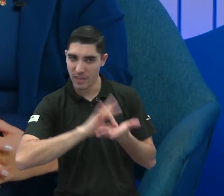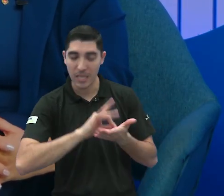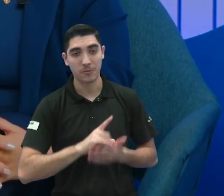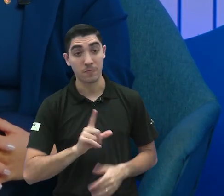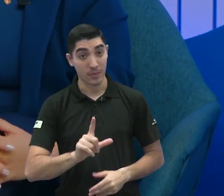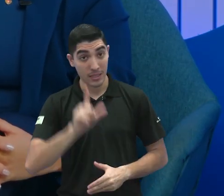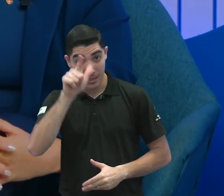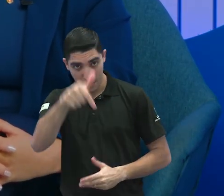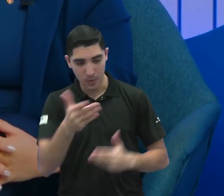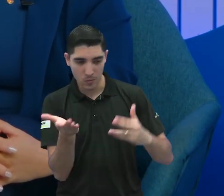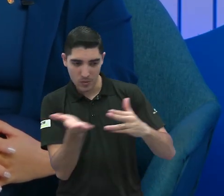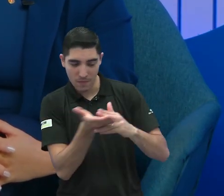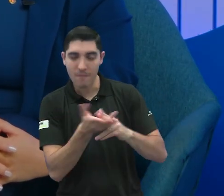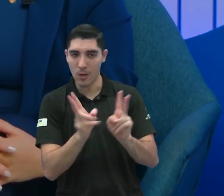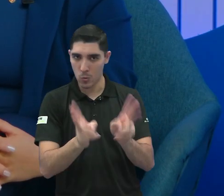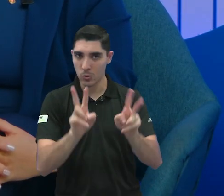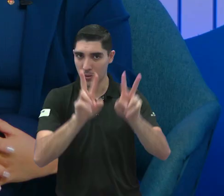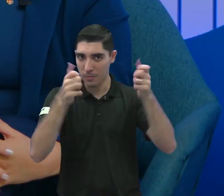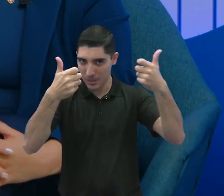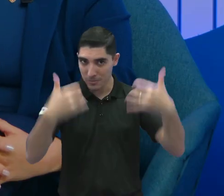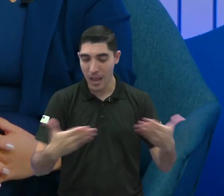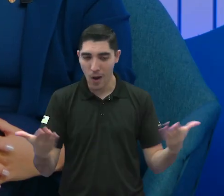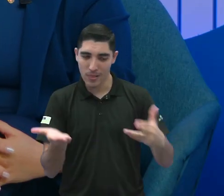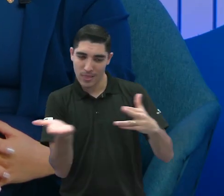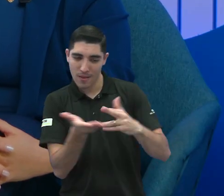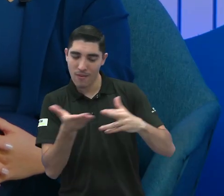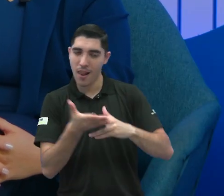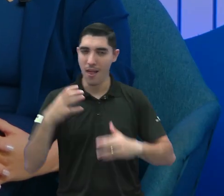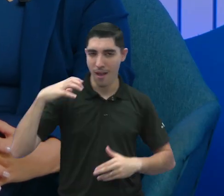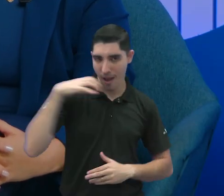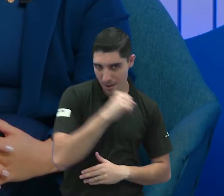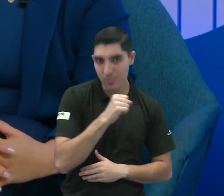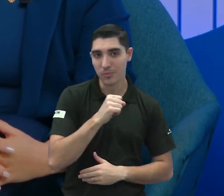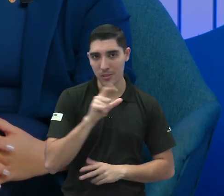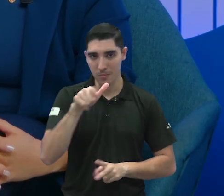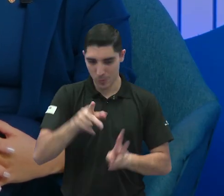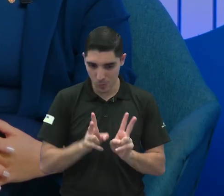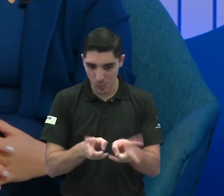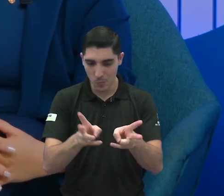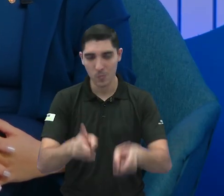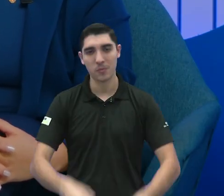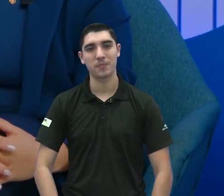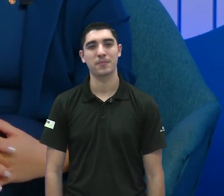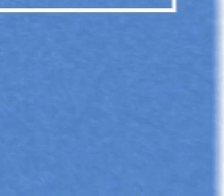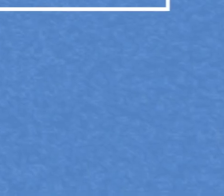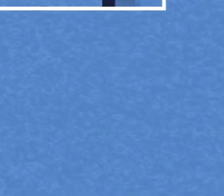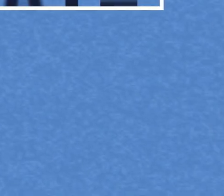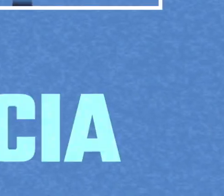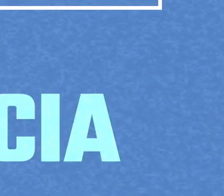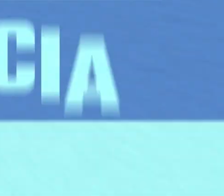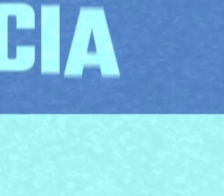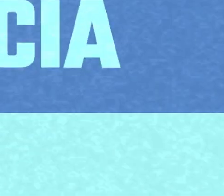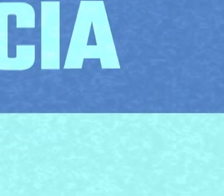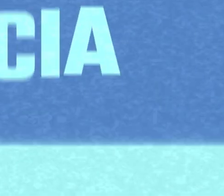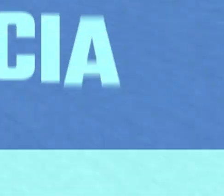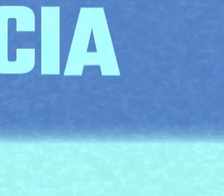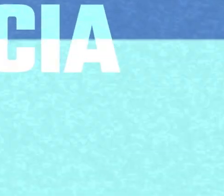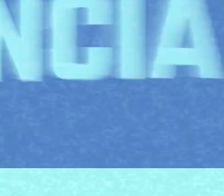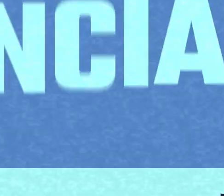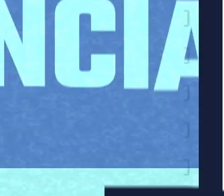gente vai continuar falando a respeito disso, mas o Sobre Política agora faz mais um rápido intervalo. Já já a gente volta.